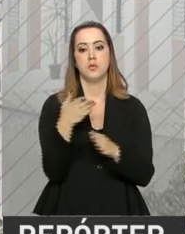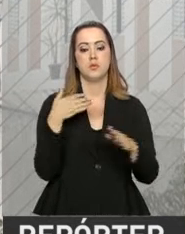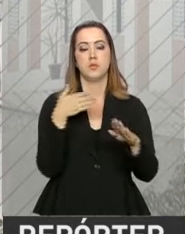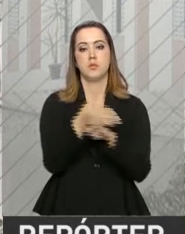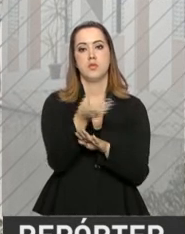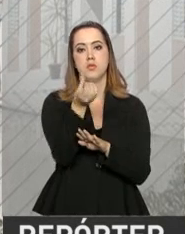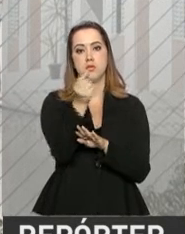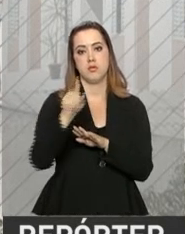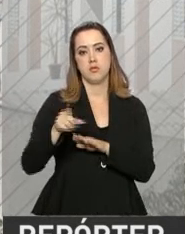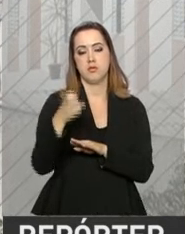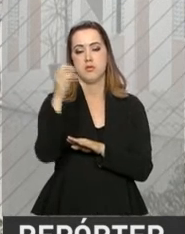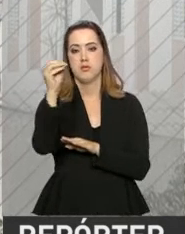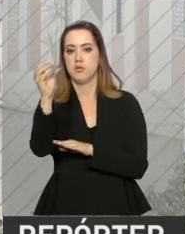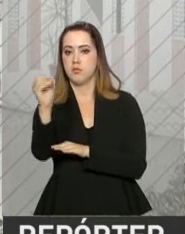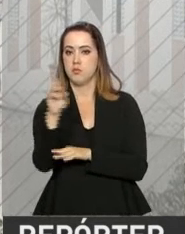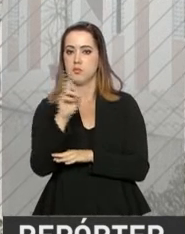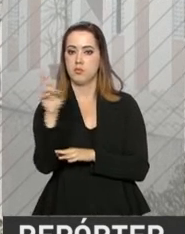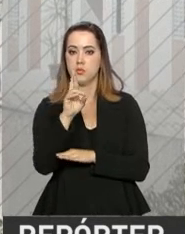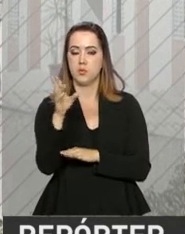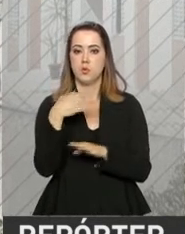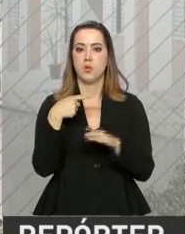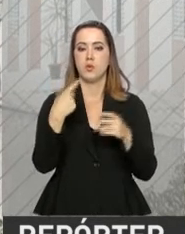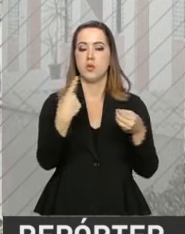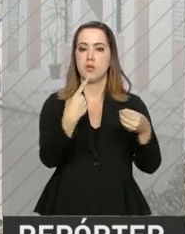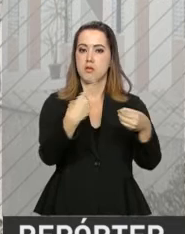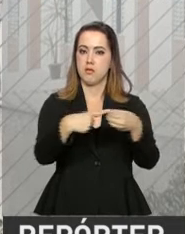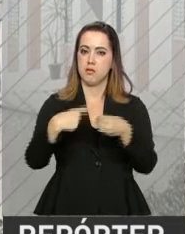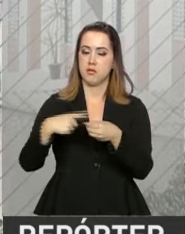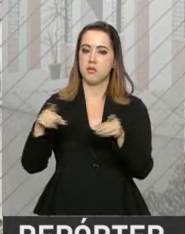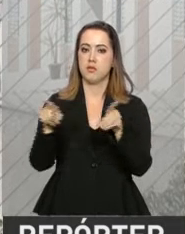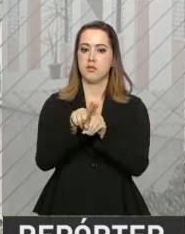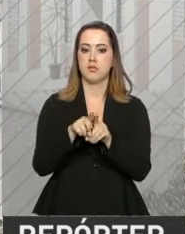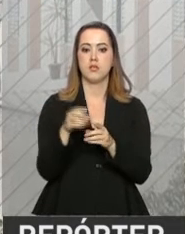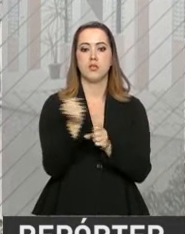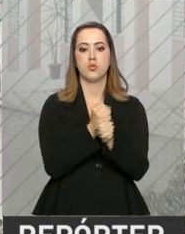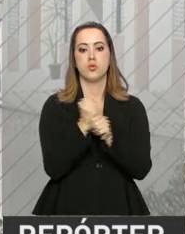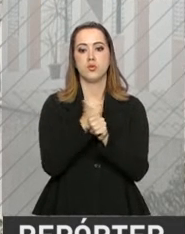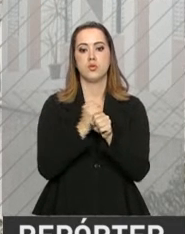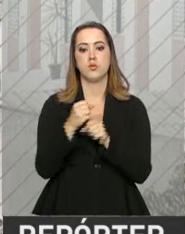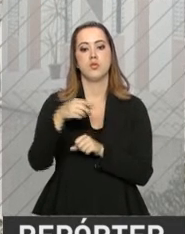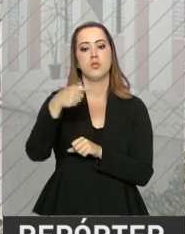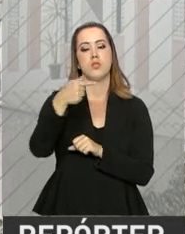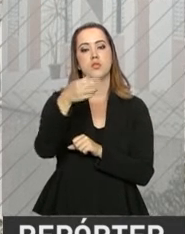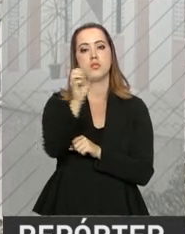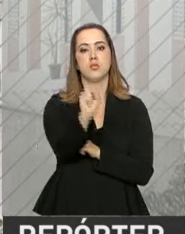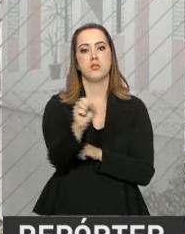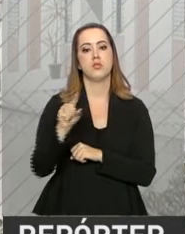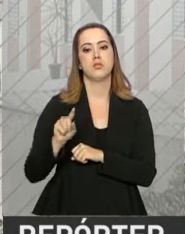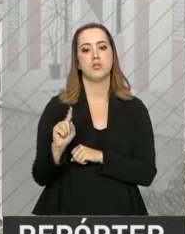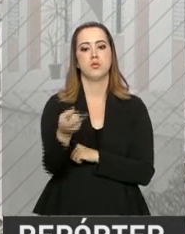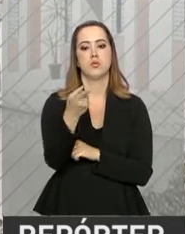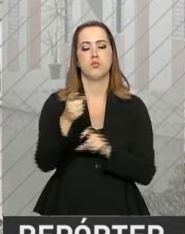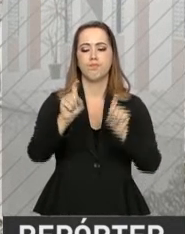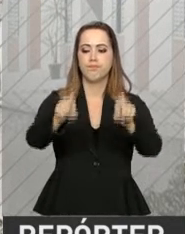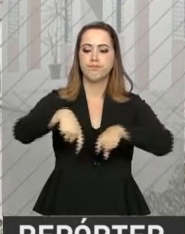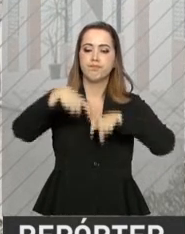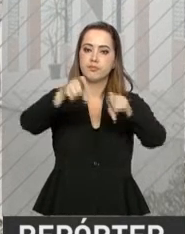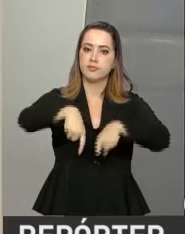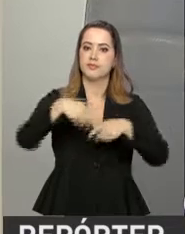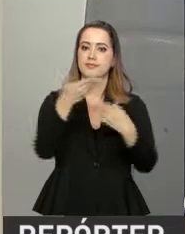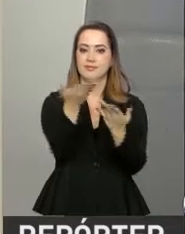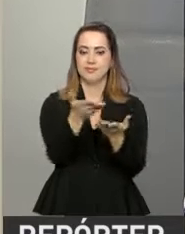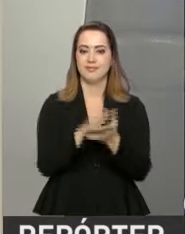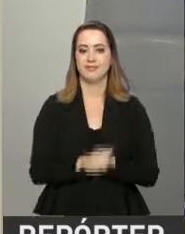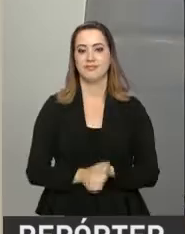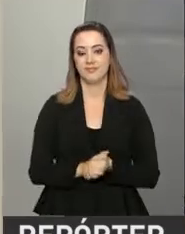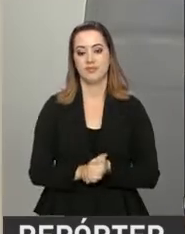até R$ 6.500 nas áreas urbanas e com renda anual bruta de até R$ 78.000 nas áreas rurais.